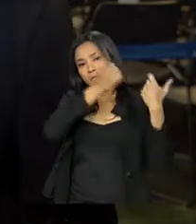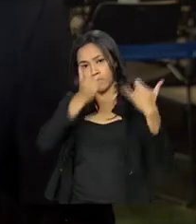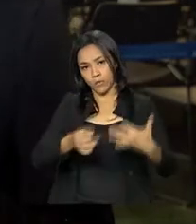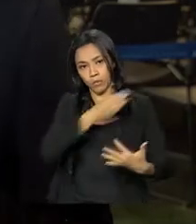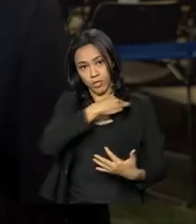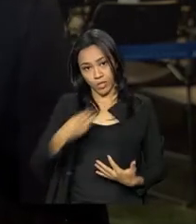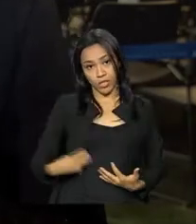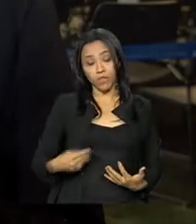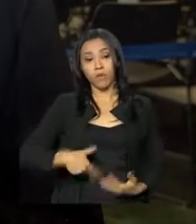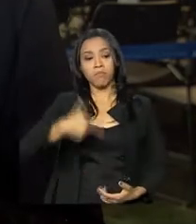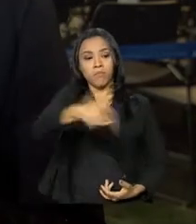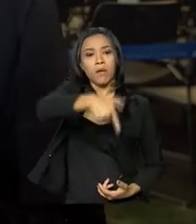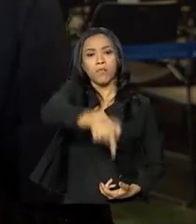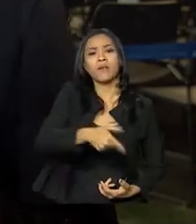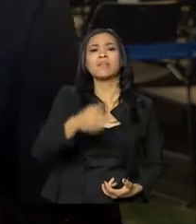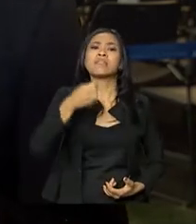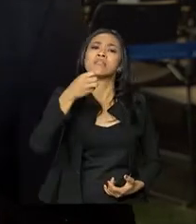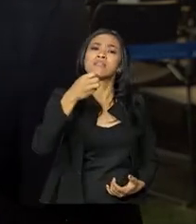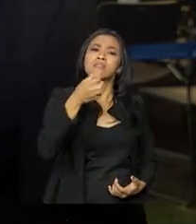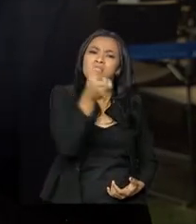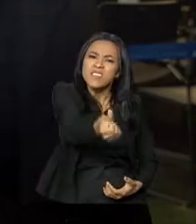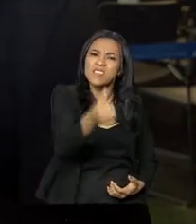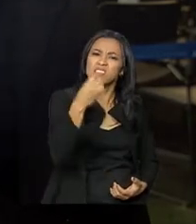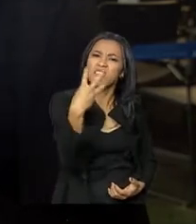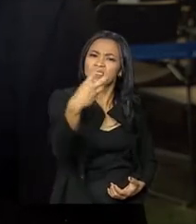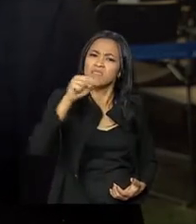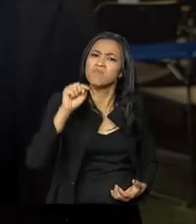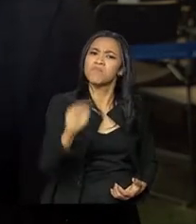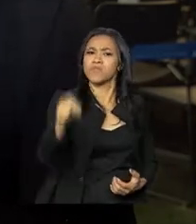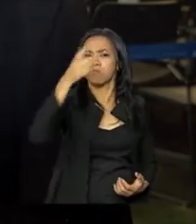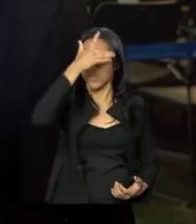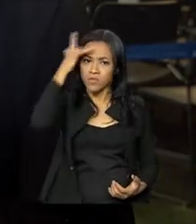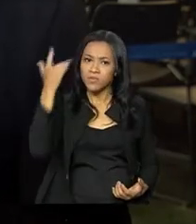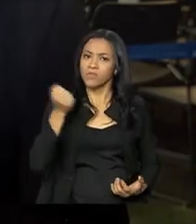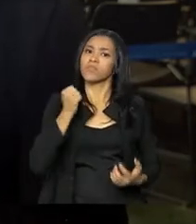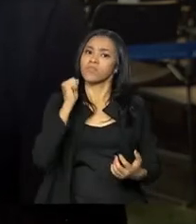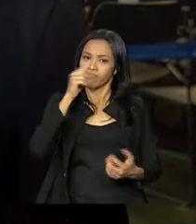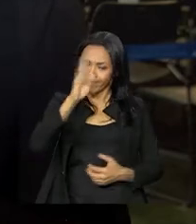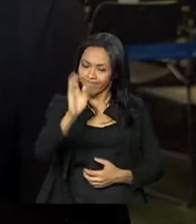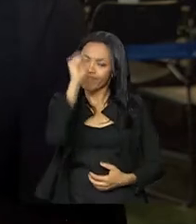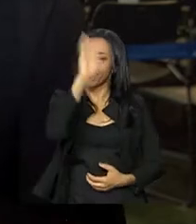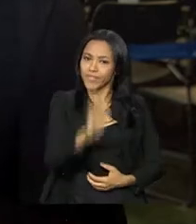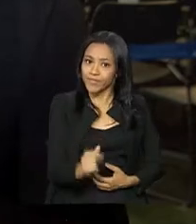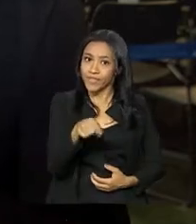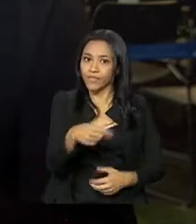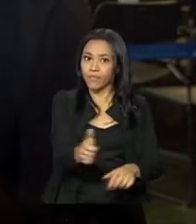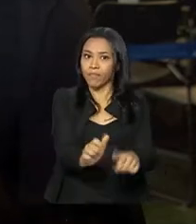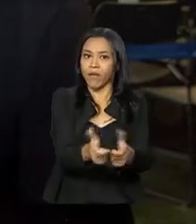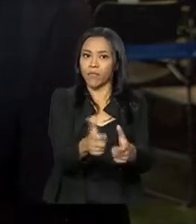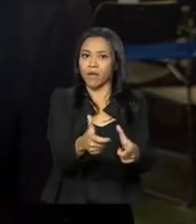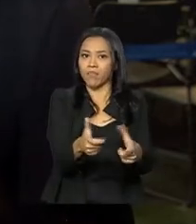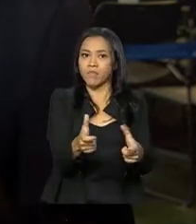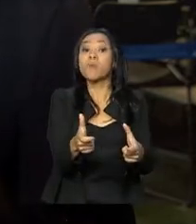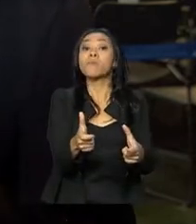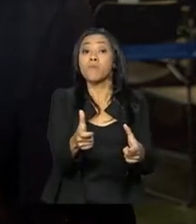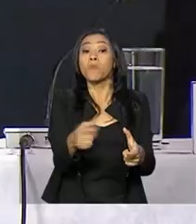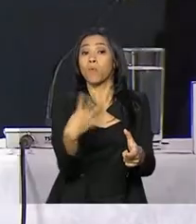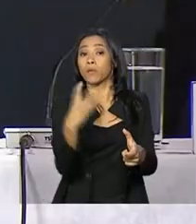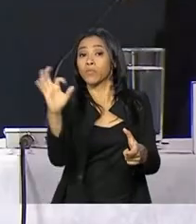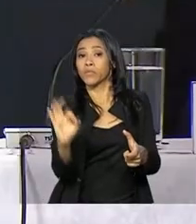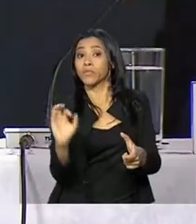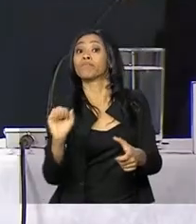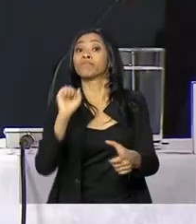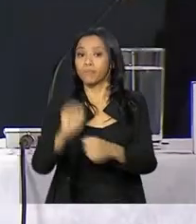assassinadas 63 mil pessoas no país, número que vem aumentando a uma média de 4% ao ano.